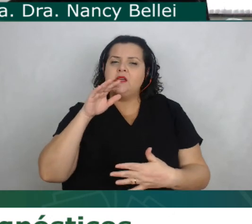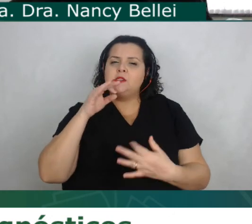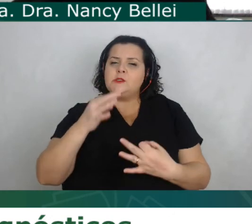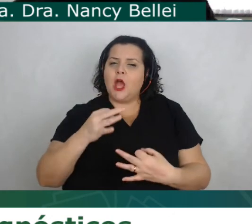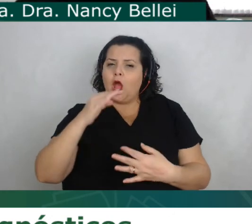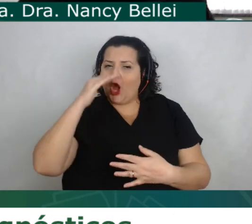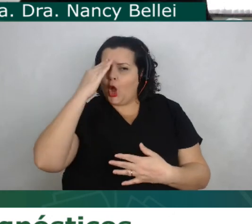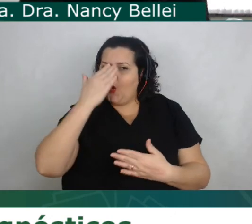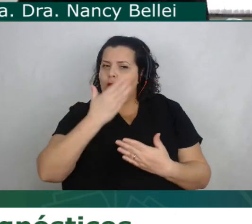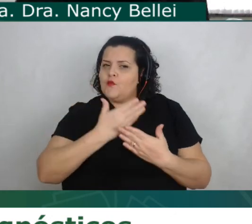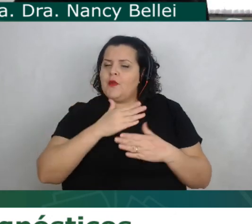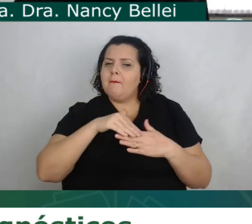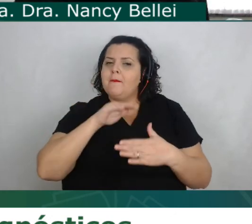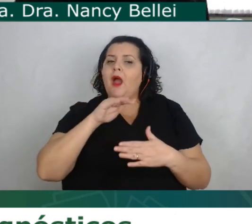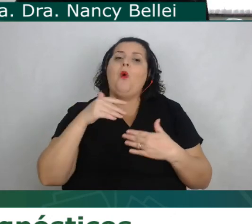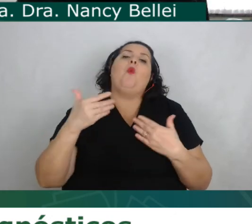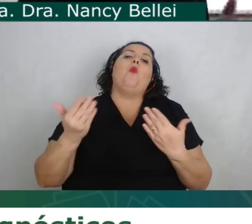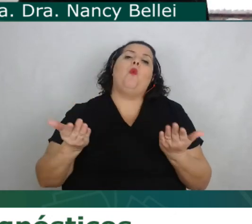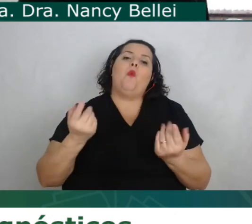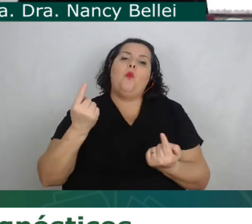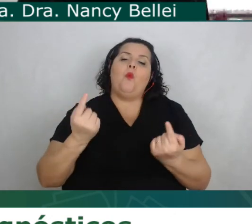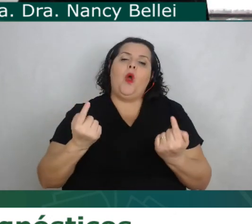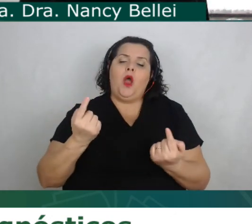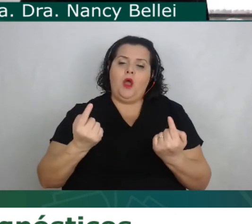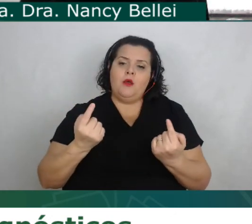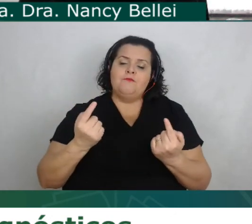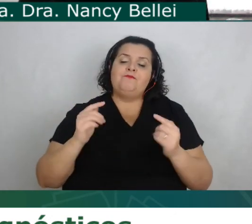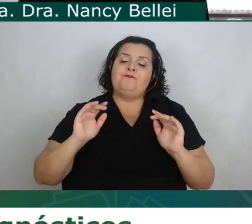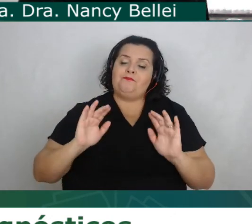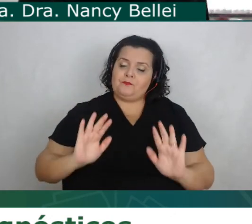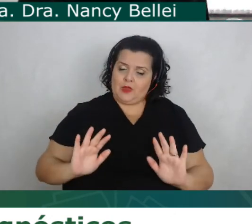sorologia. Tá. Então, assim, na fase